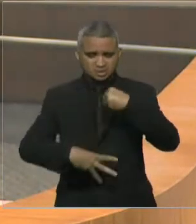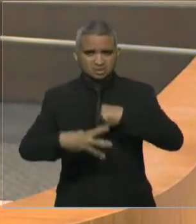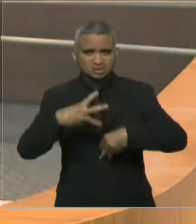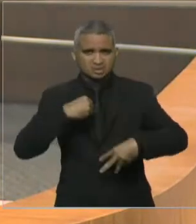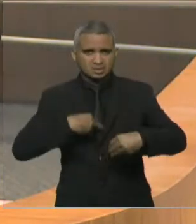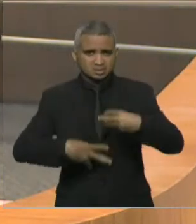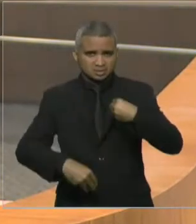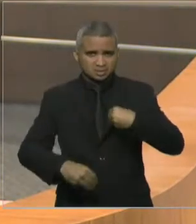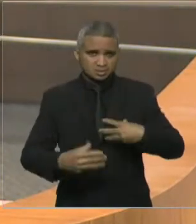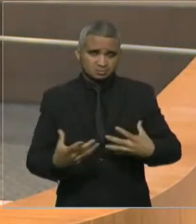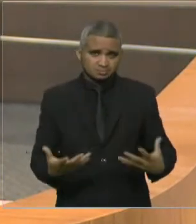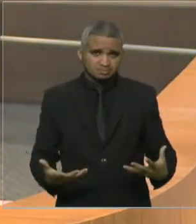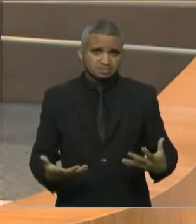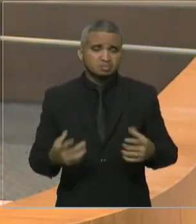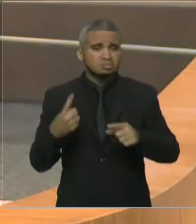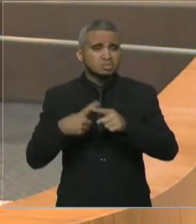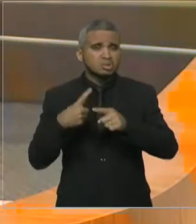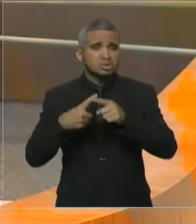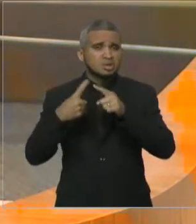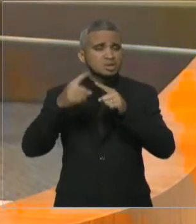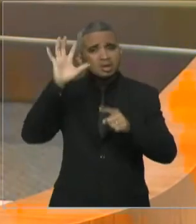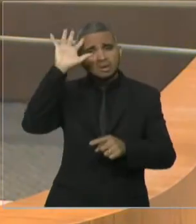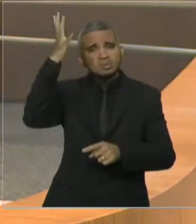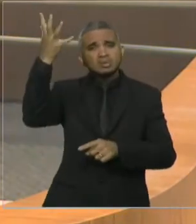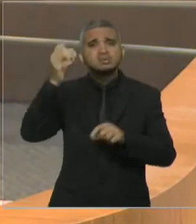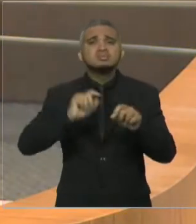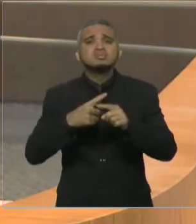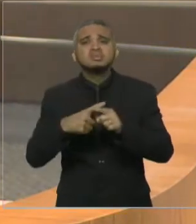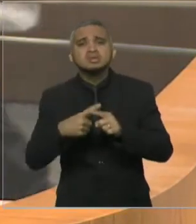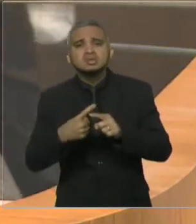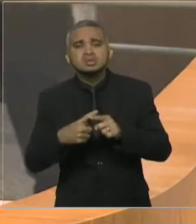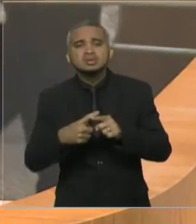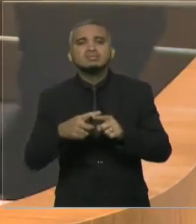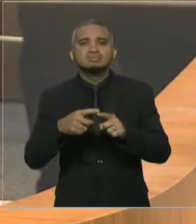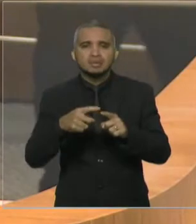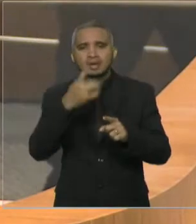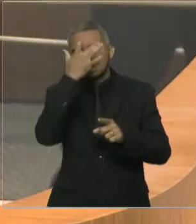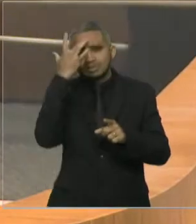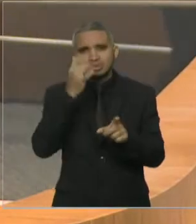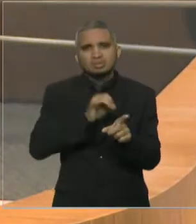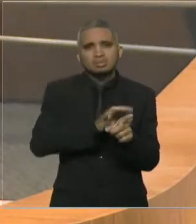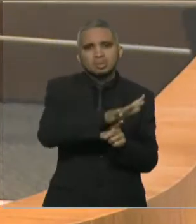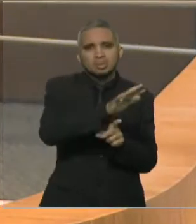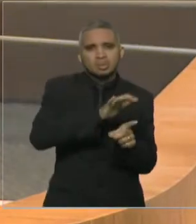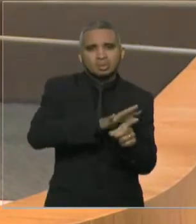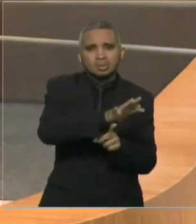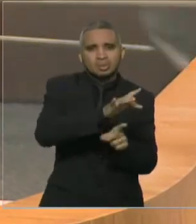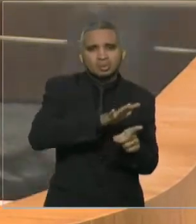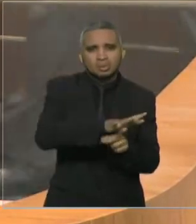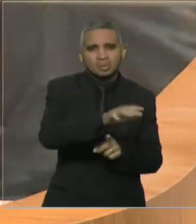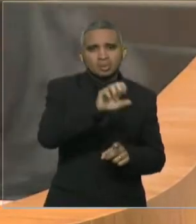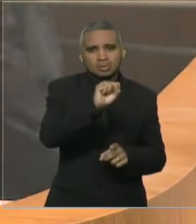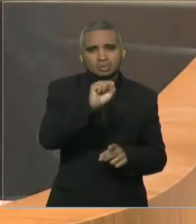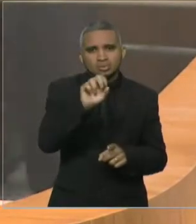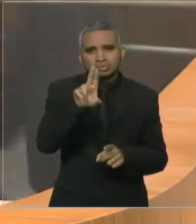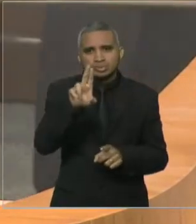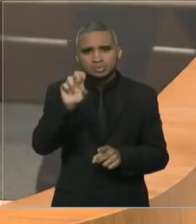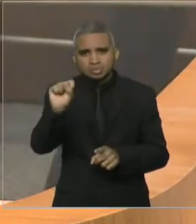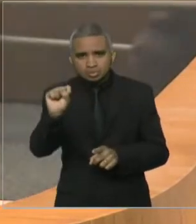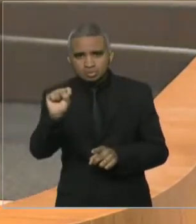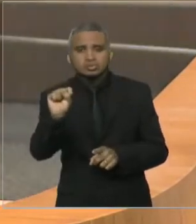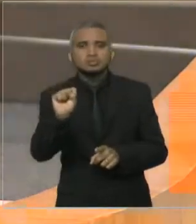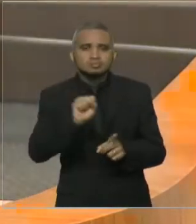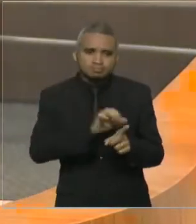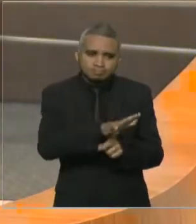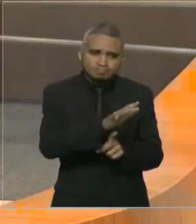porque a procura do SUS ela é crescente, com esgotamento da medicina de plano de saúde no contexto de crise